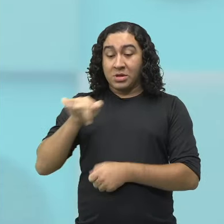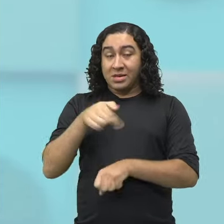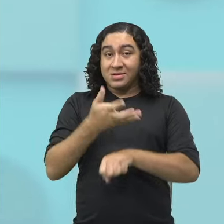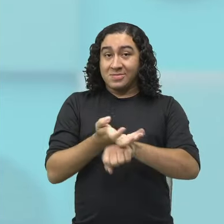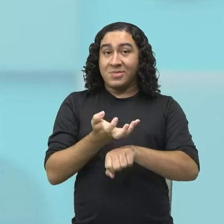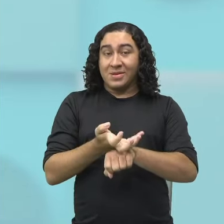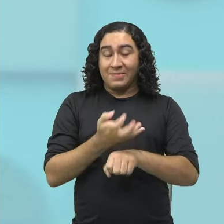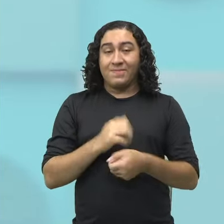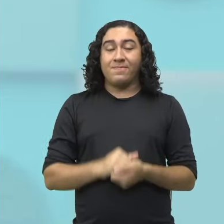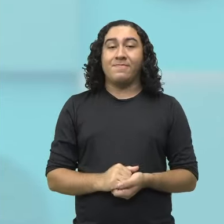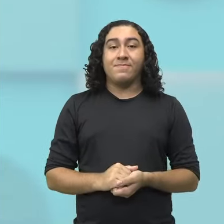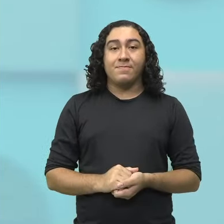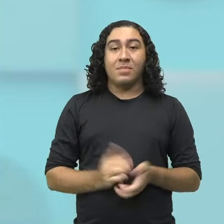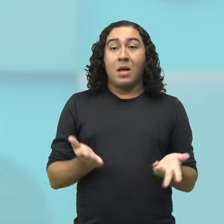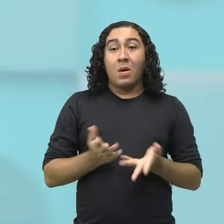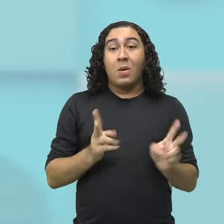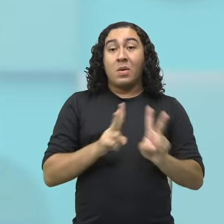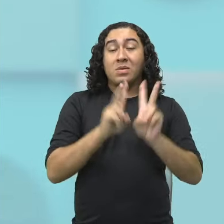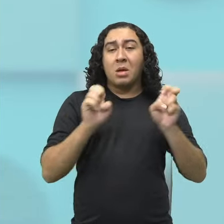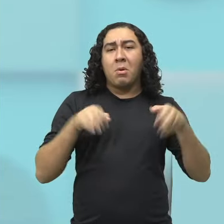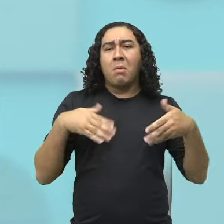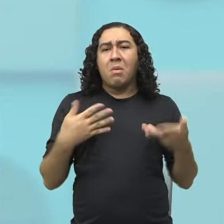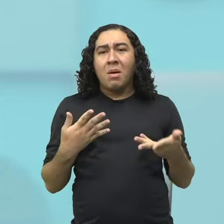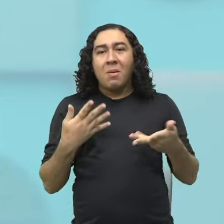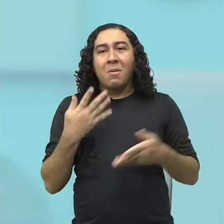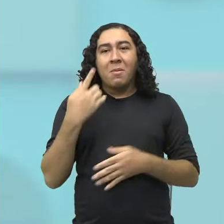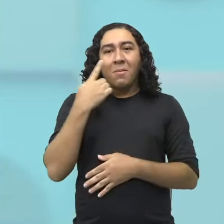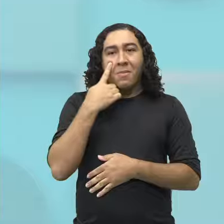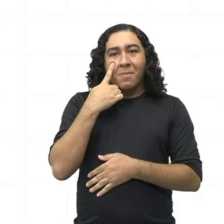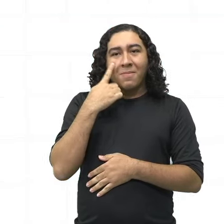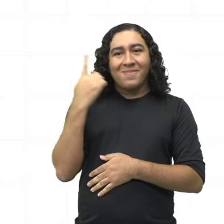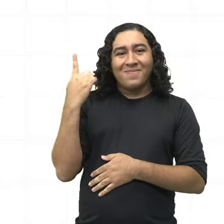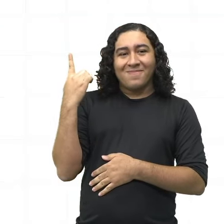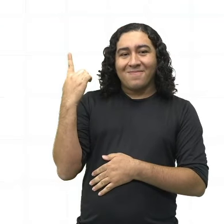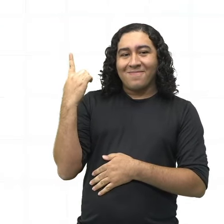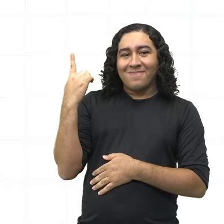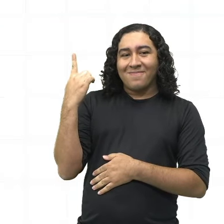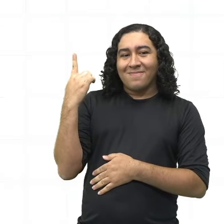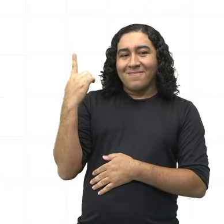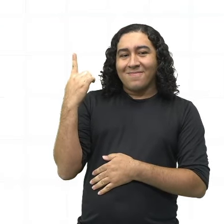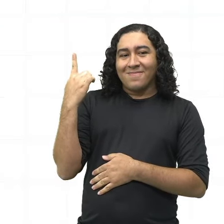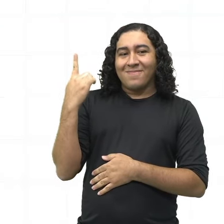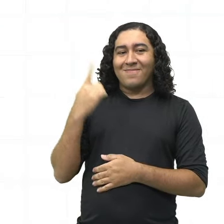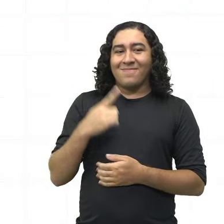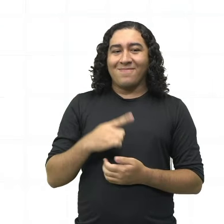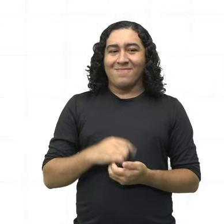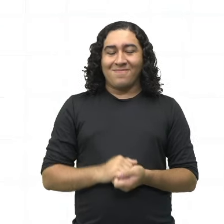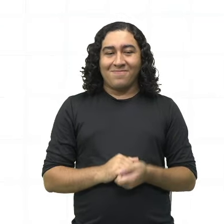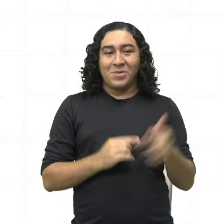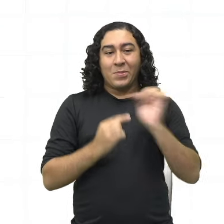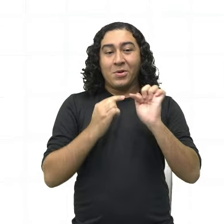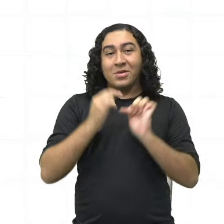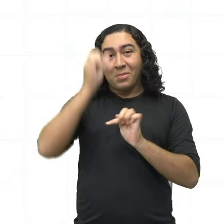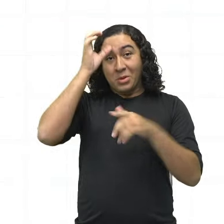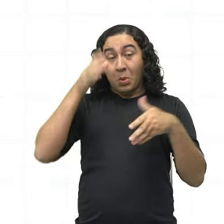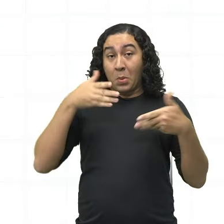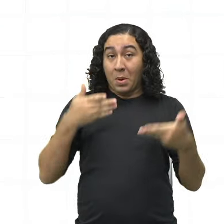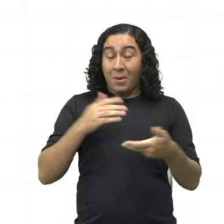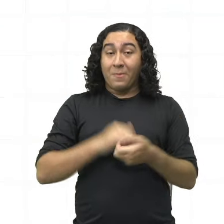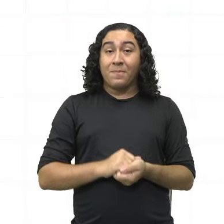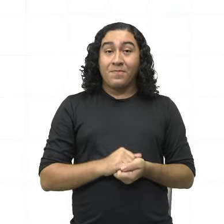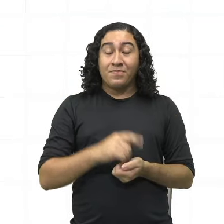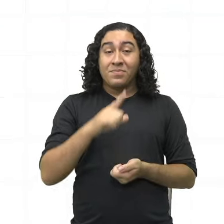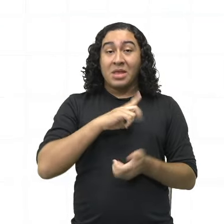deste componente. Vamos ver o que teremos na nossa aula de número 42. Acompanhe comigo. Objeto de conhecimento, nós